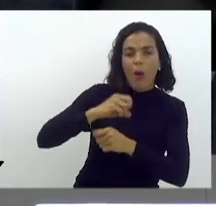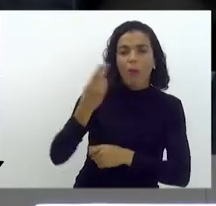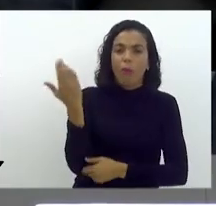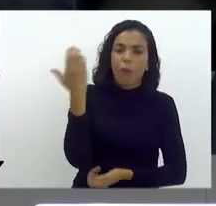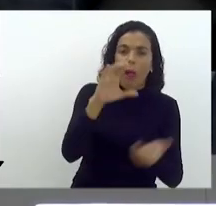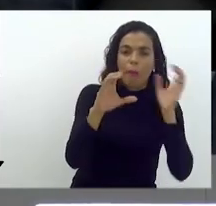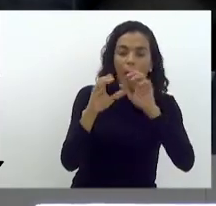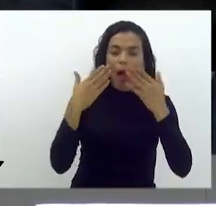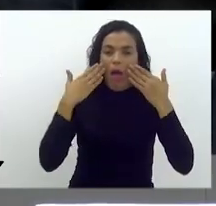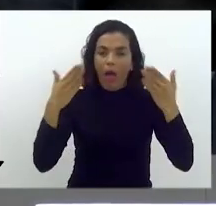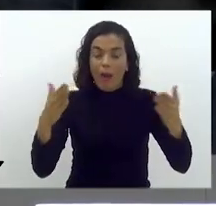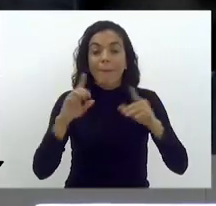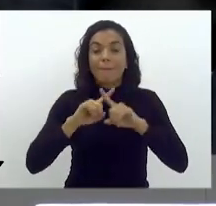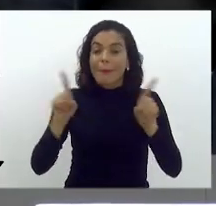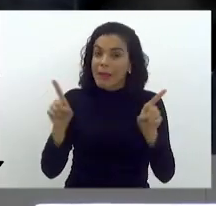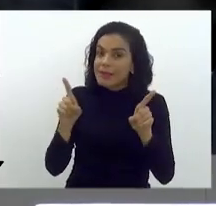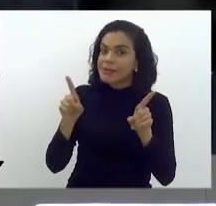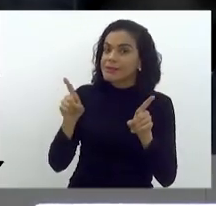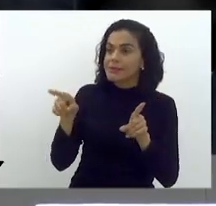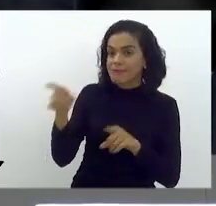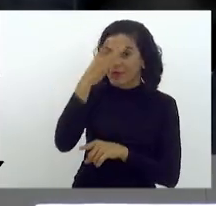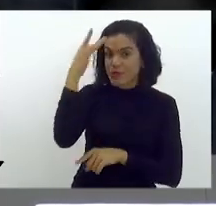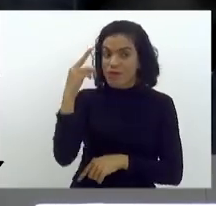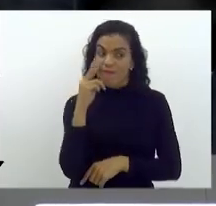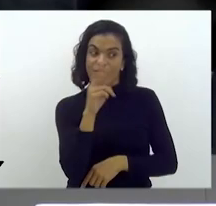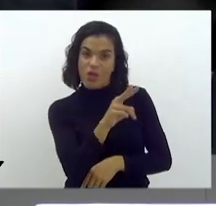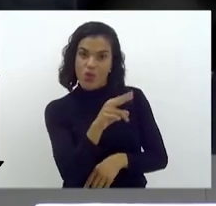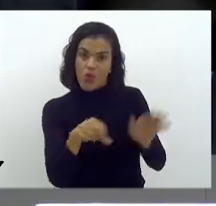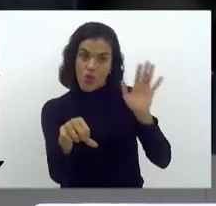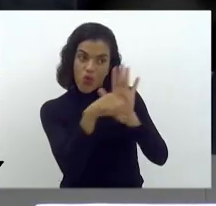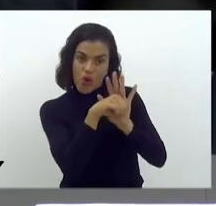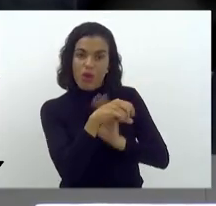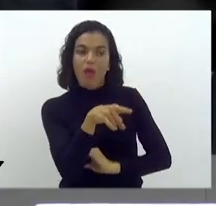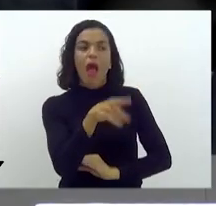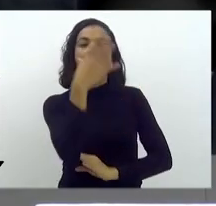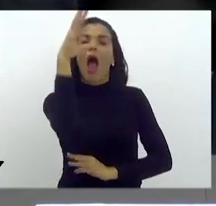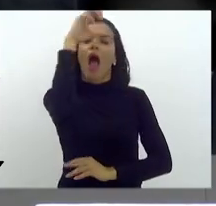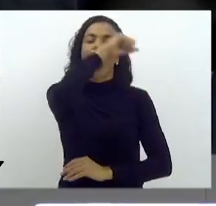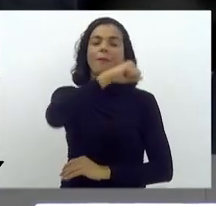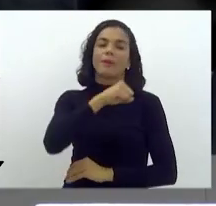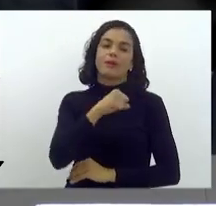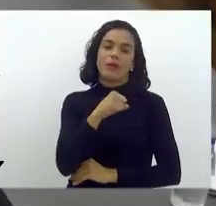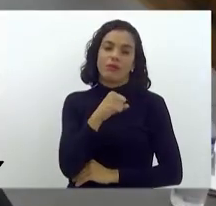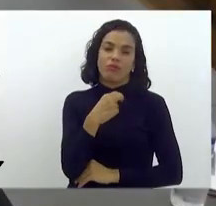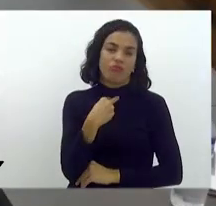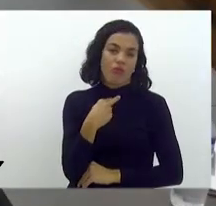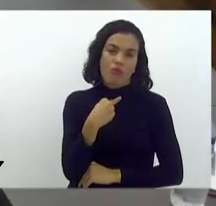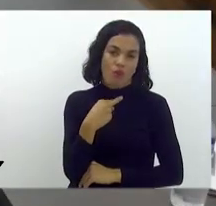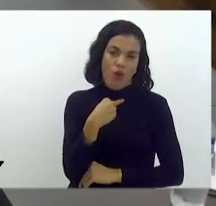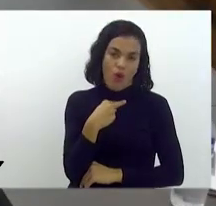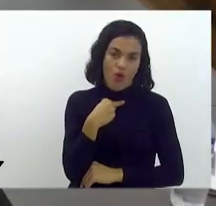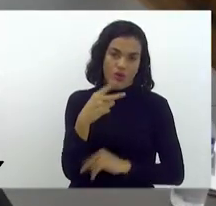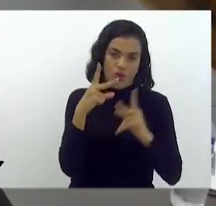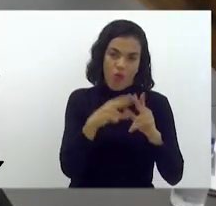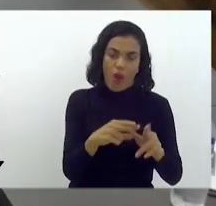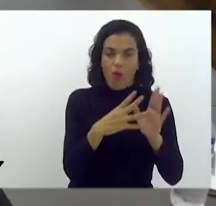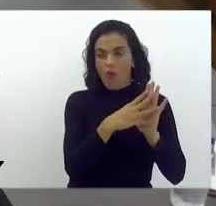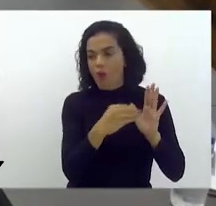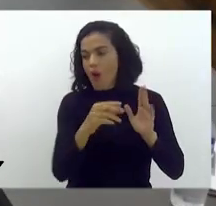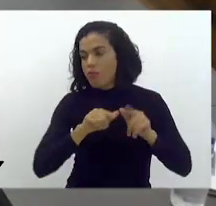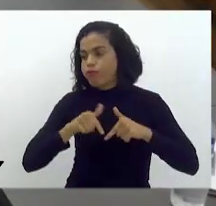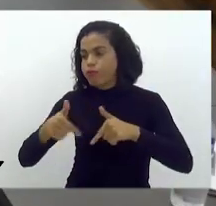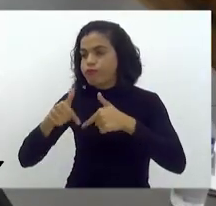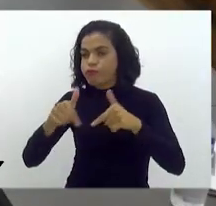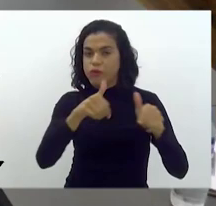e aquele criminoso viu que isso não pode ser feito Nem comigo nem com nenhuma outra mulher muito bom doutora Bárbara